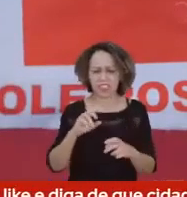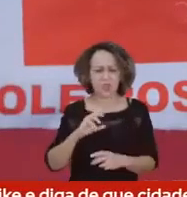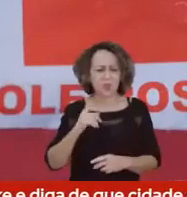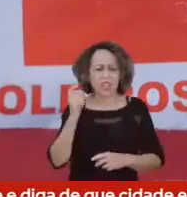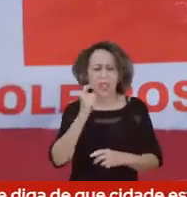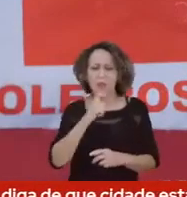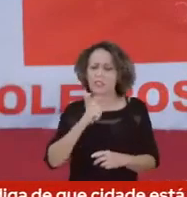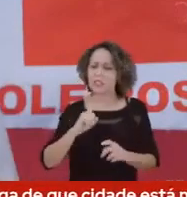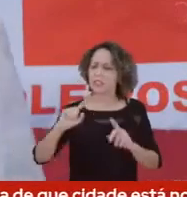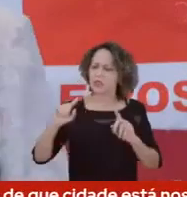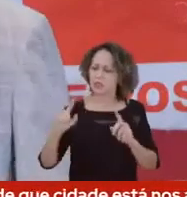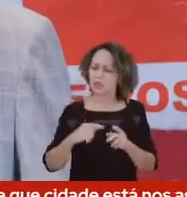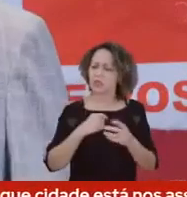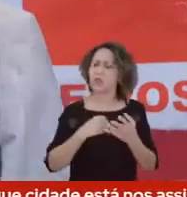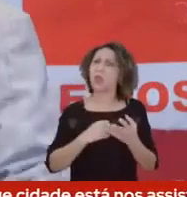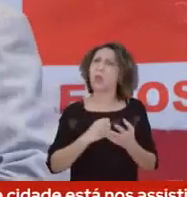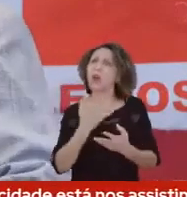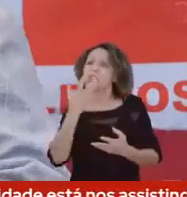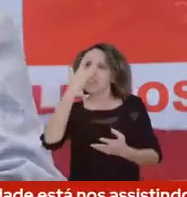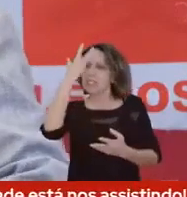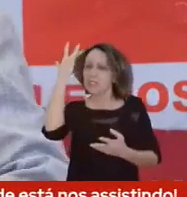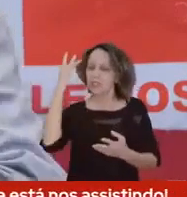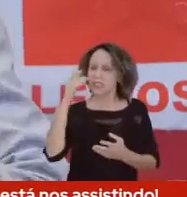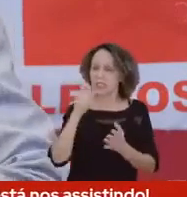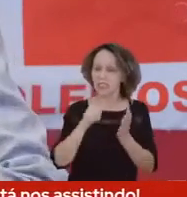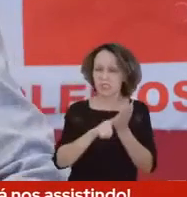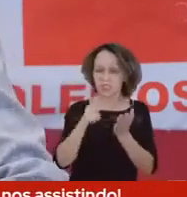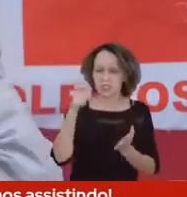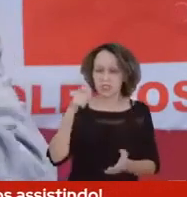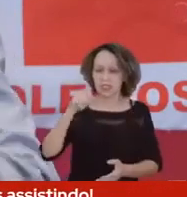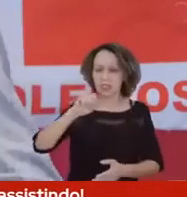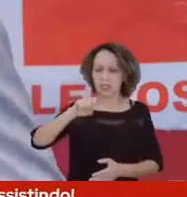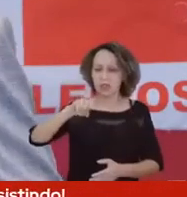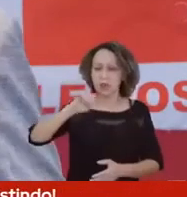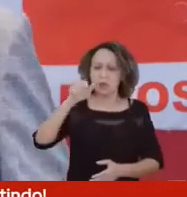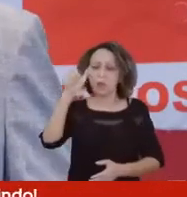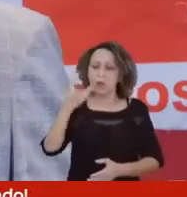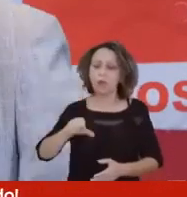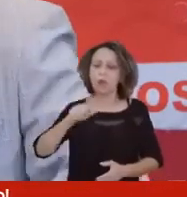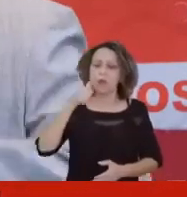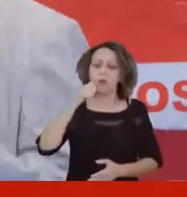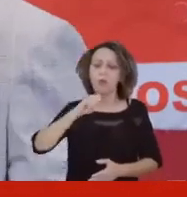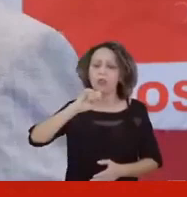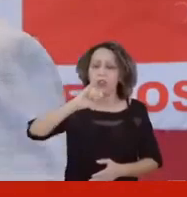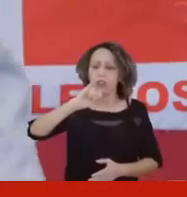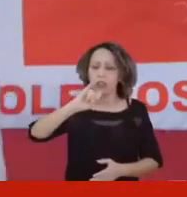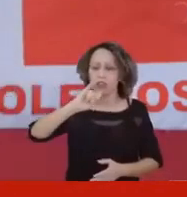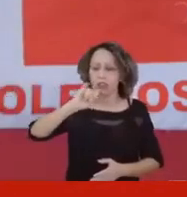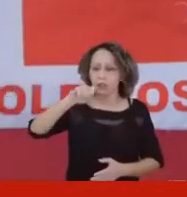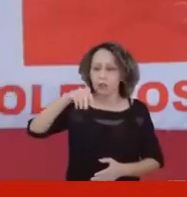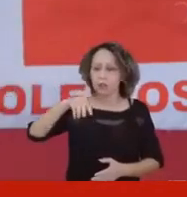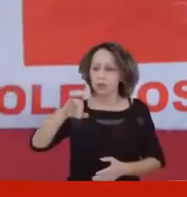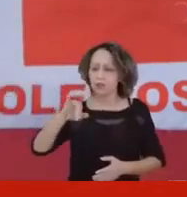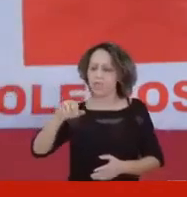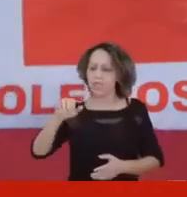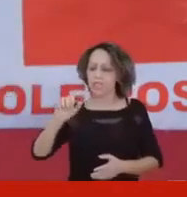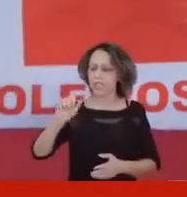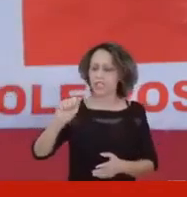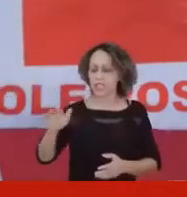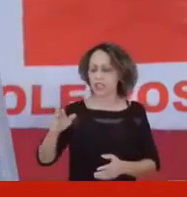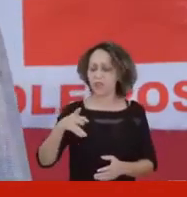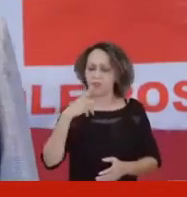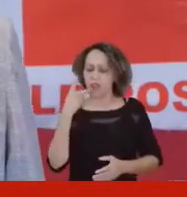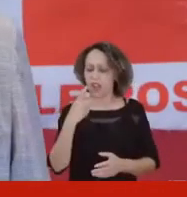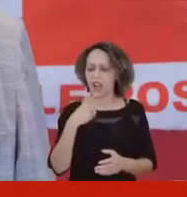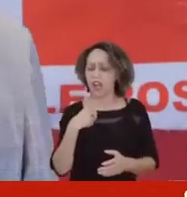disse que tudo bem contar o pré-sal, mas não vai conseguir explorar, porque é muito caro, não tem